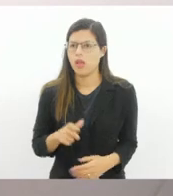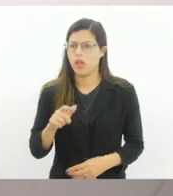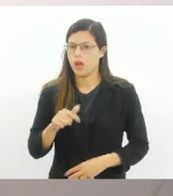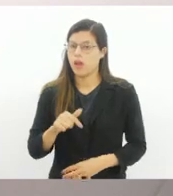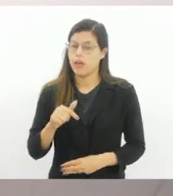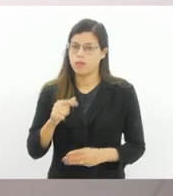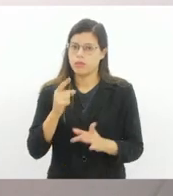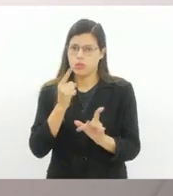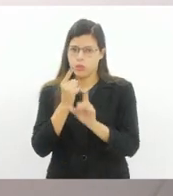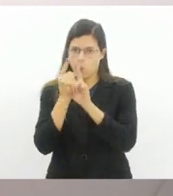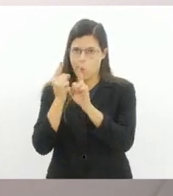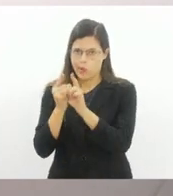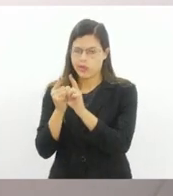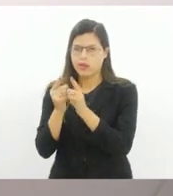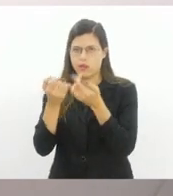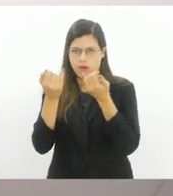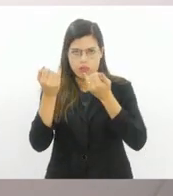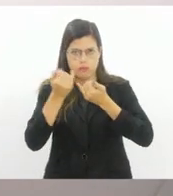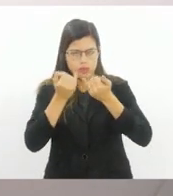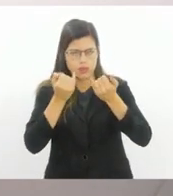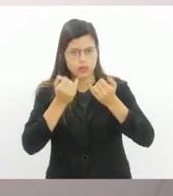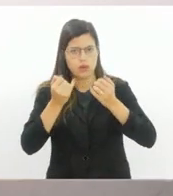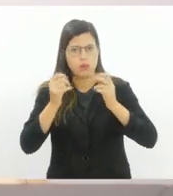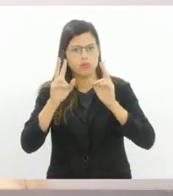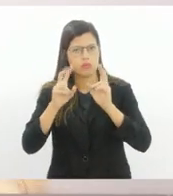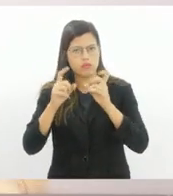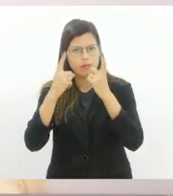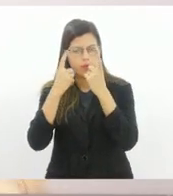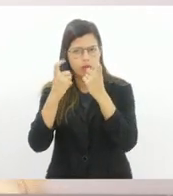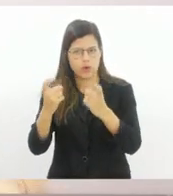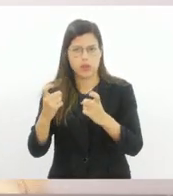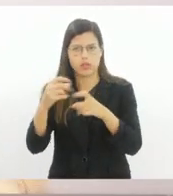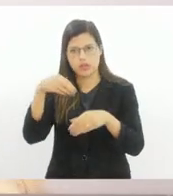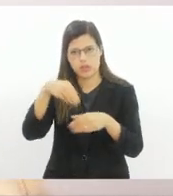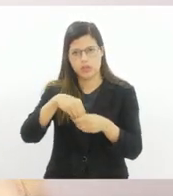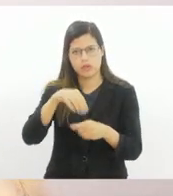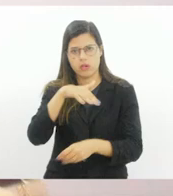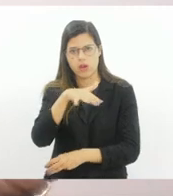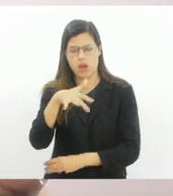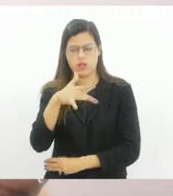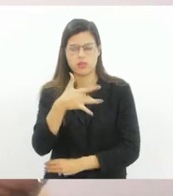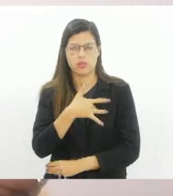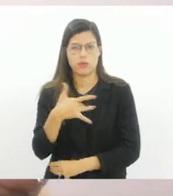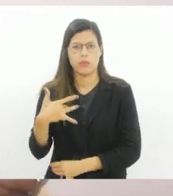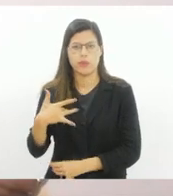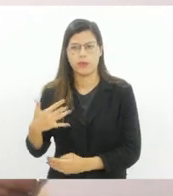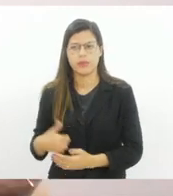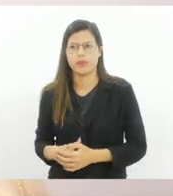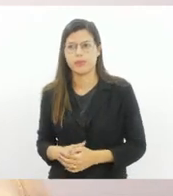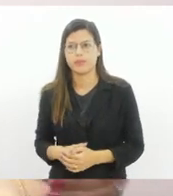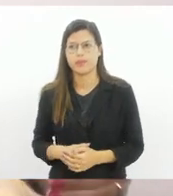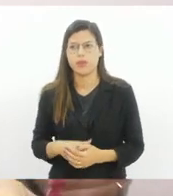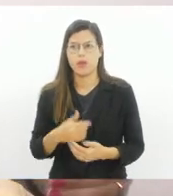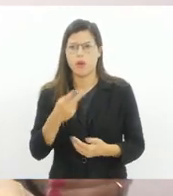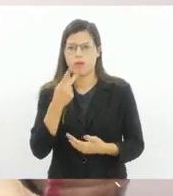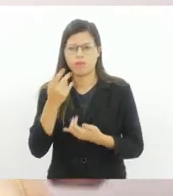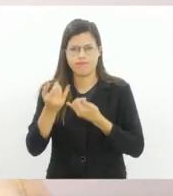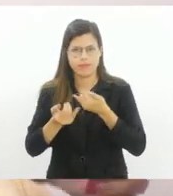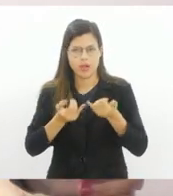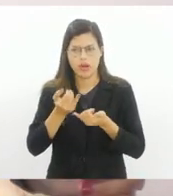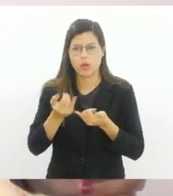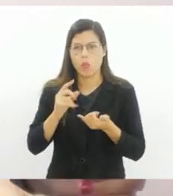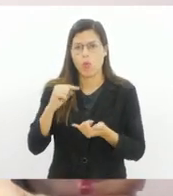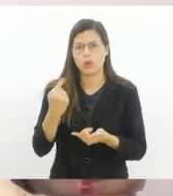gente encontra de violência sexual dentro do setor saúde. E aí eu costumo sempre brincar que as nossas meninas e